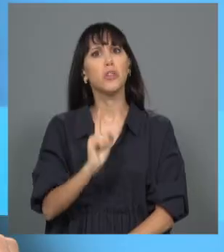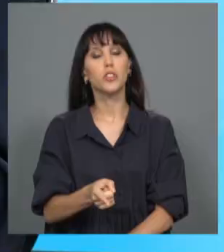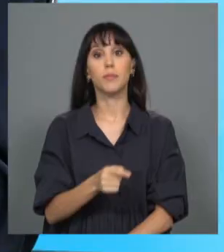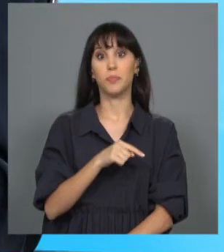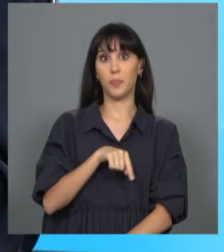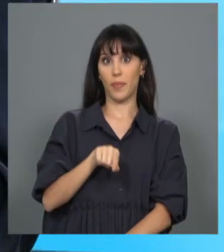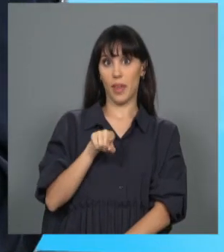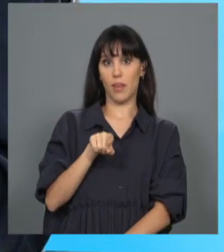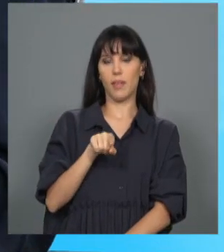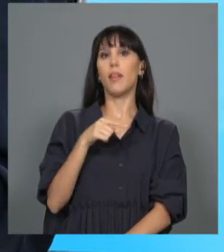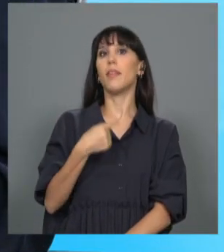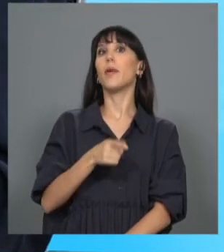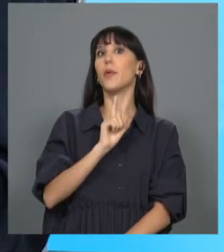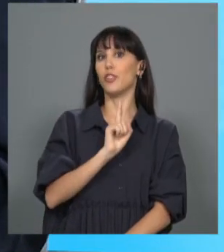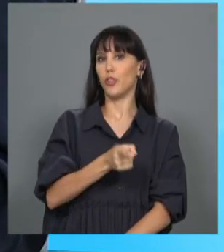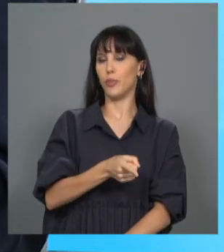aí encontramos